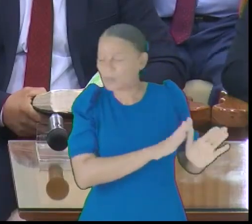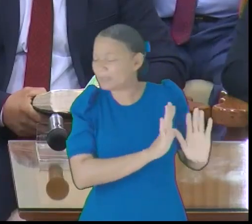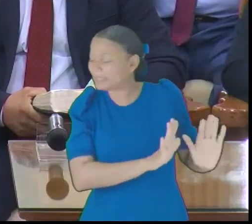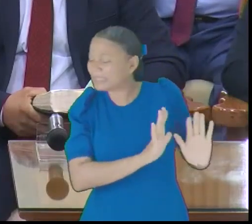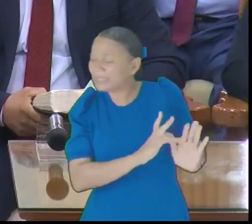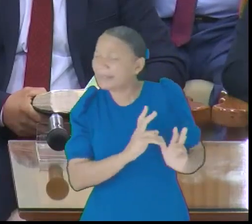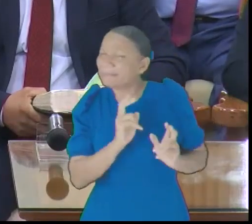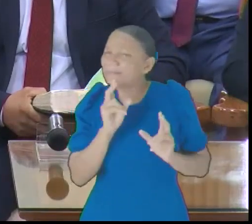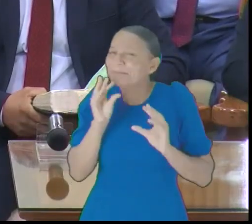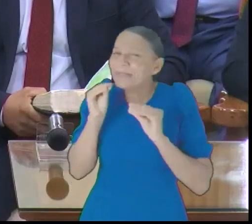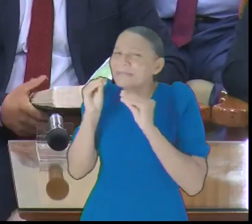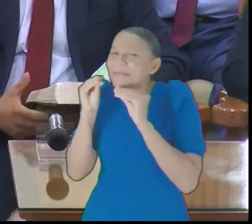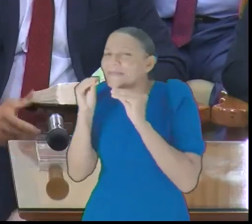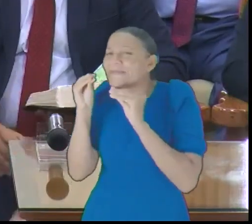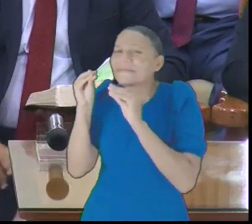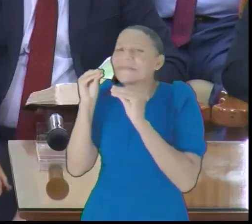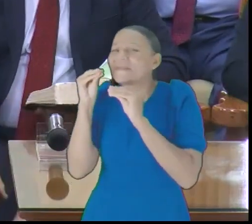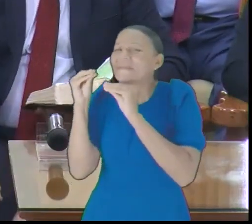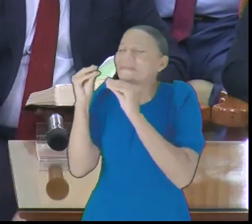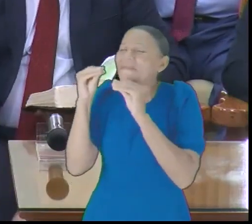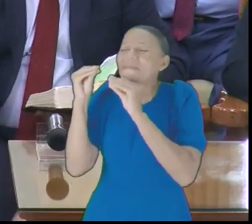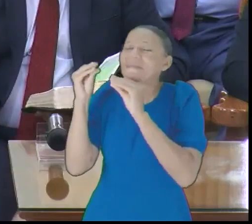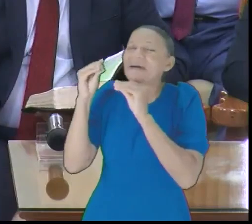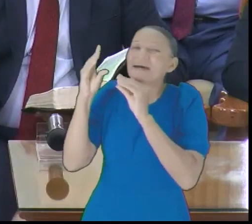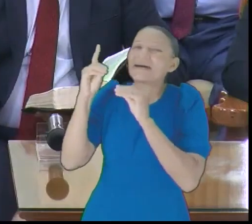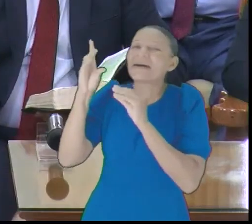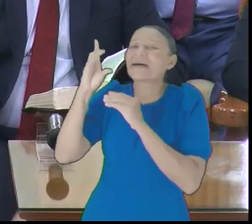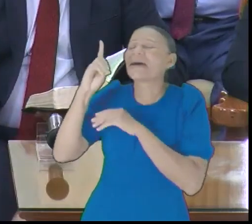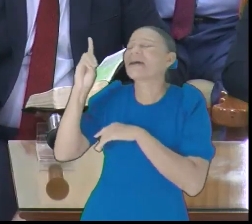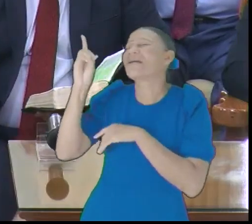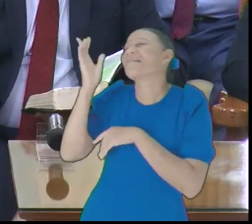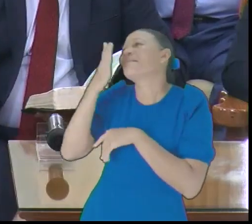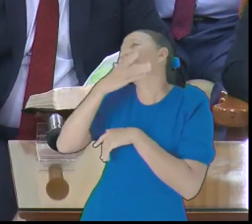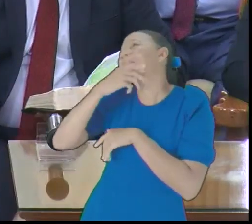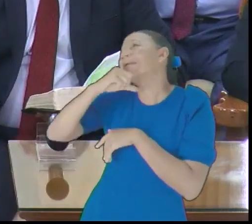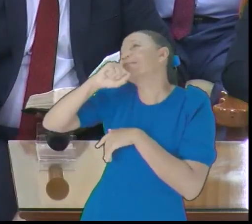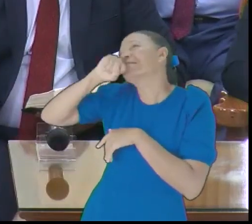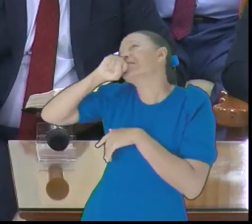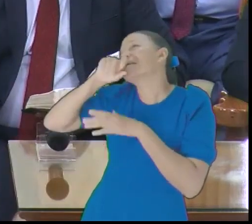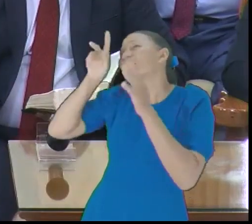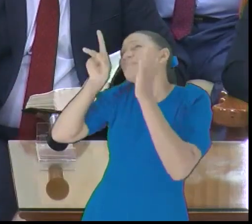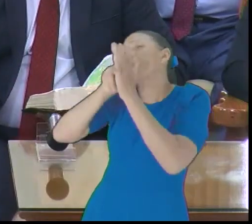balbucia baixinho só para ele ouvir: Papai do céu.